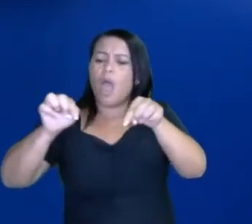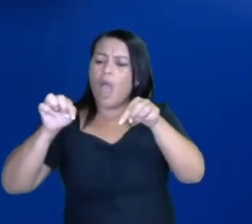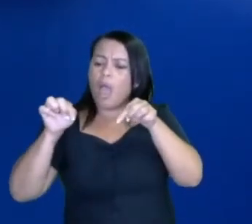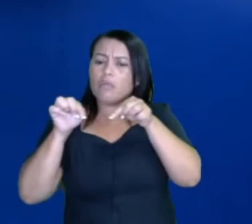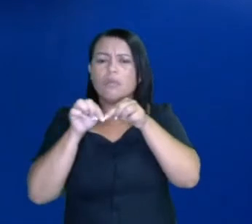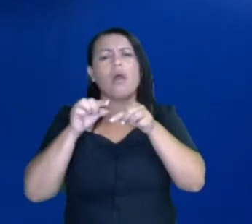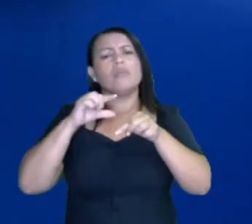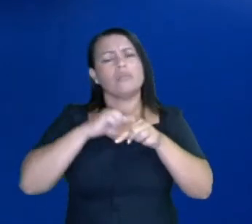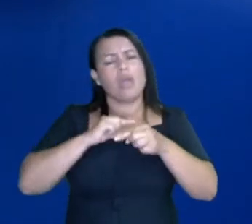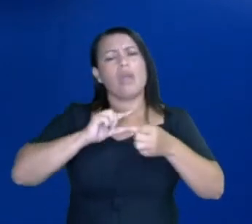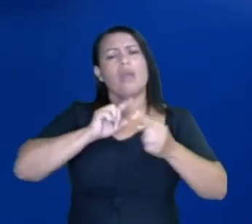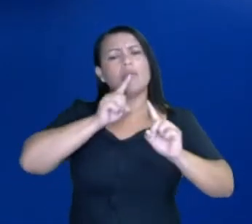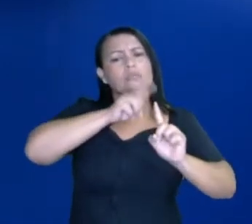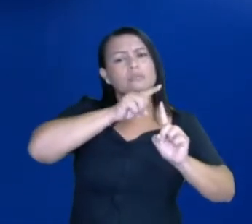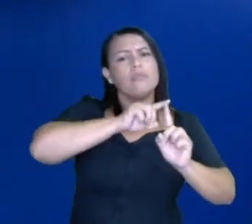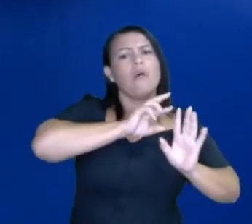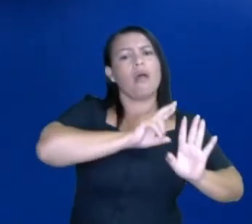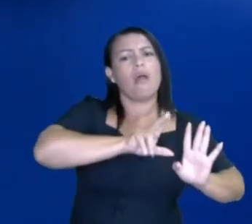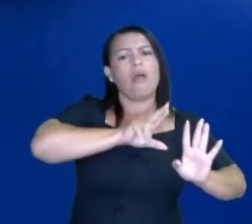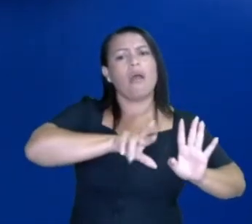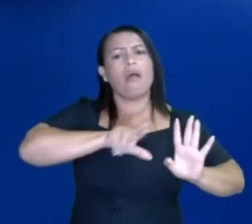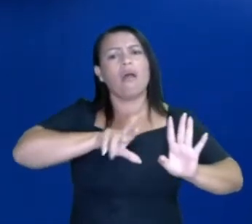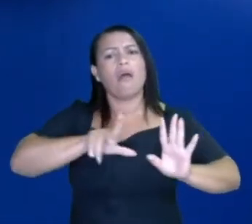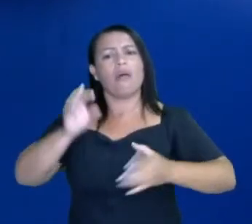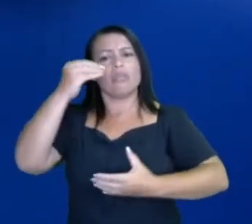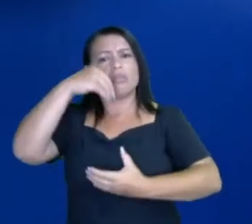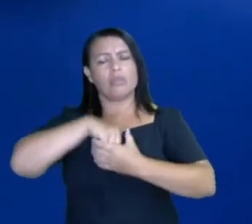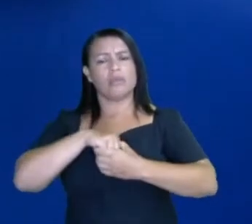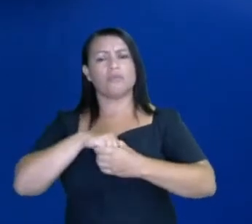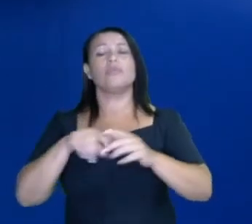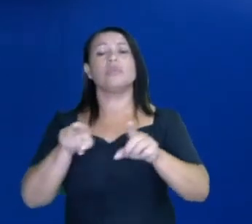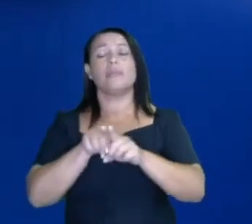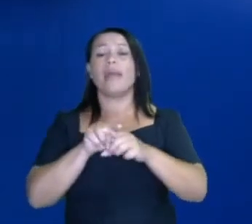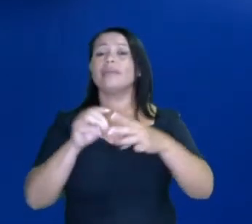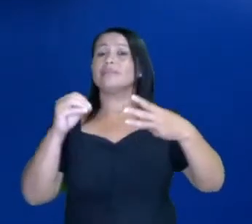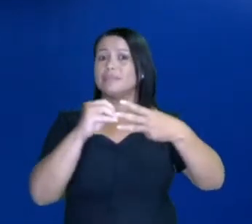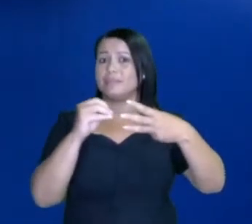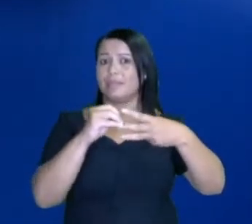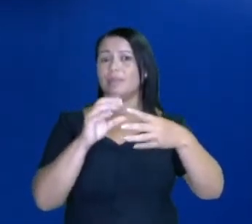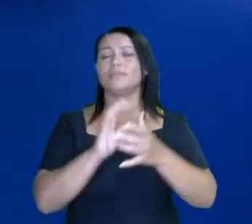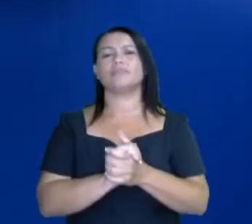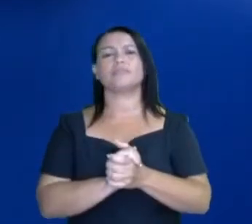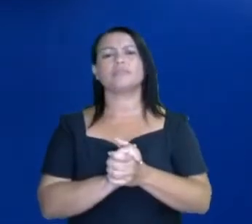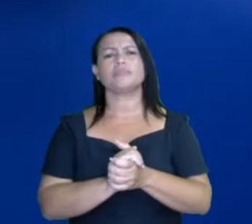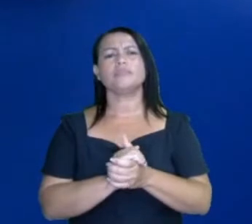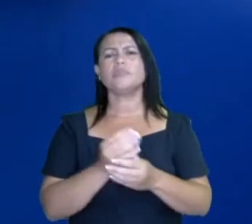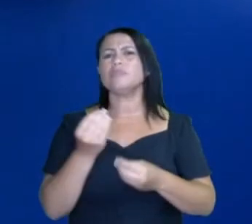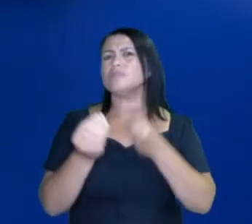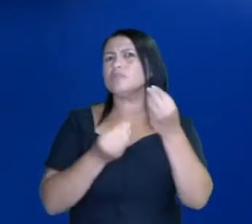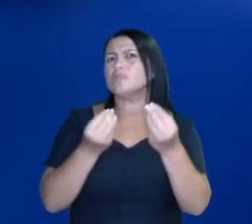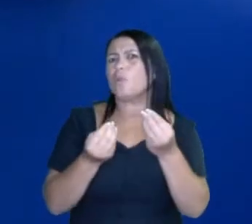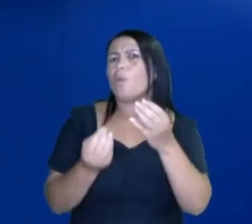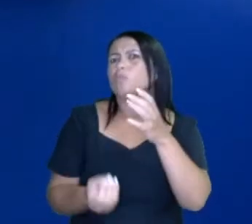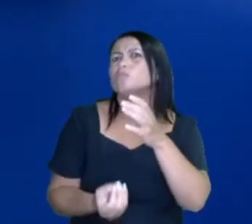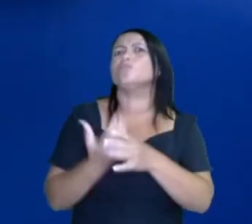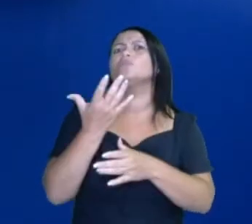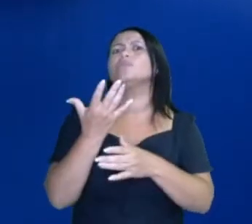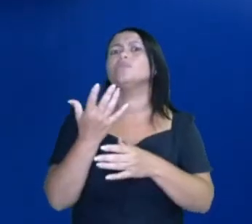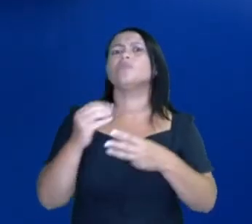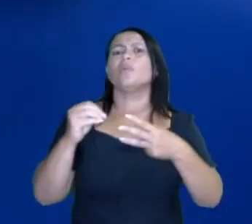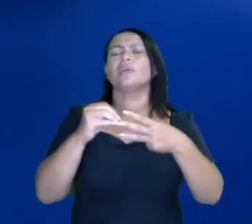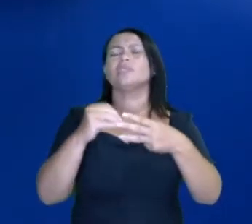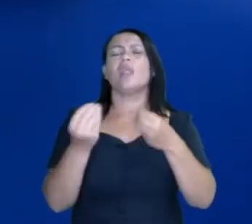Cada órgão tem seu tipo de formato de célula. Mas então, Da onde vêm as células? Qual a origem